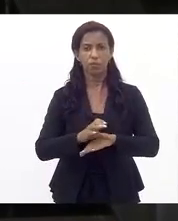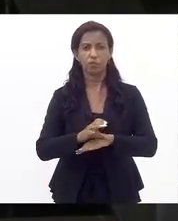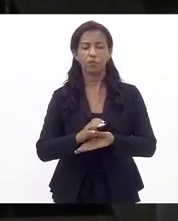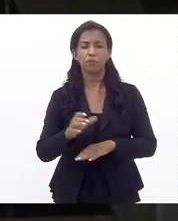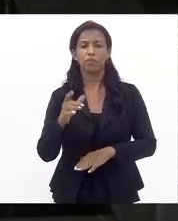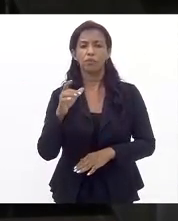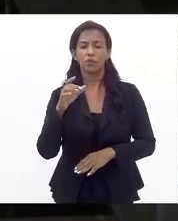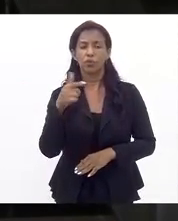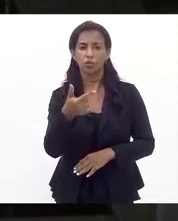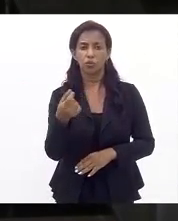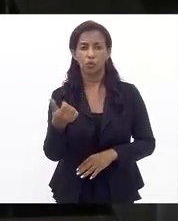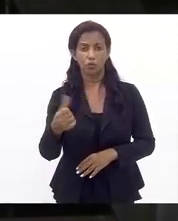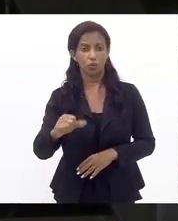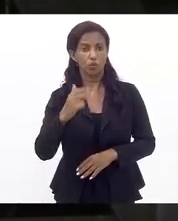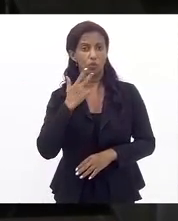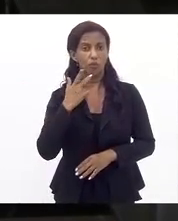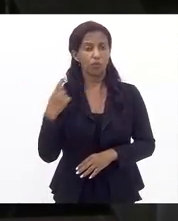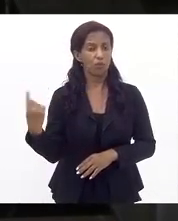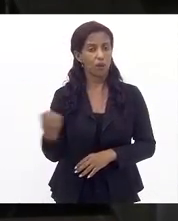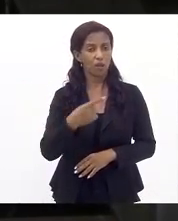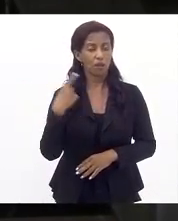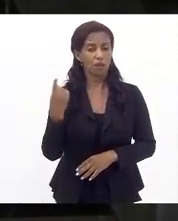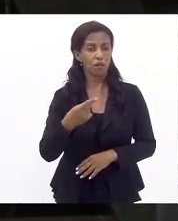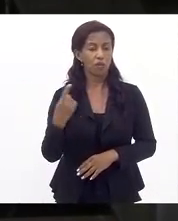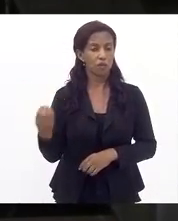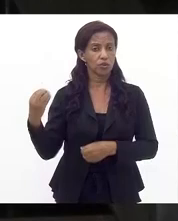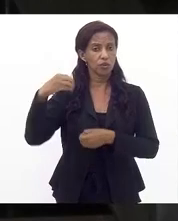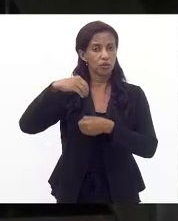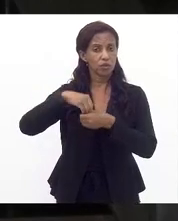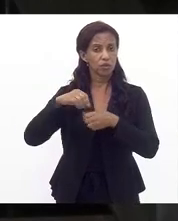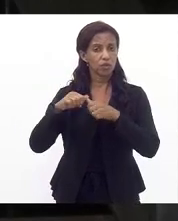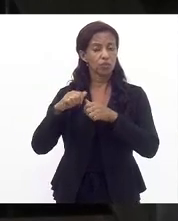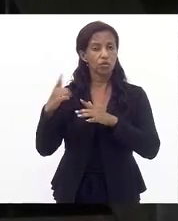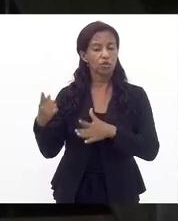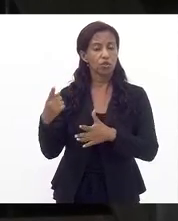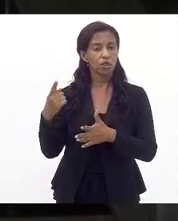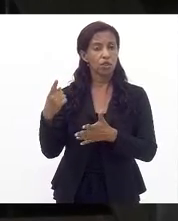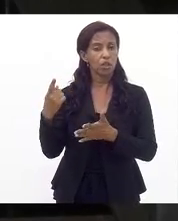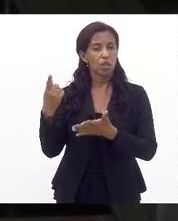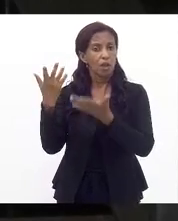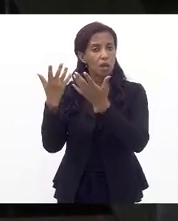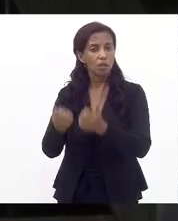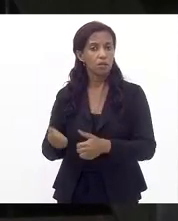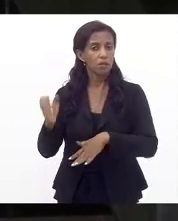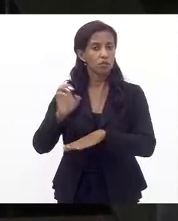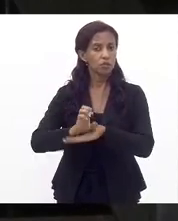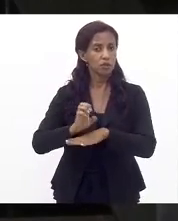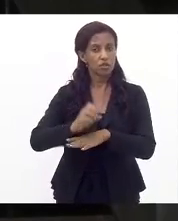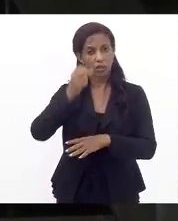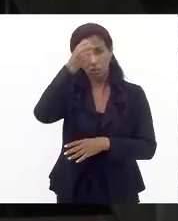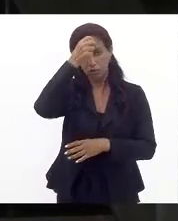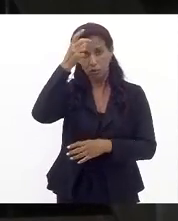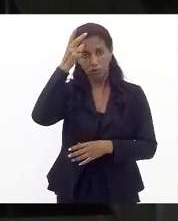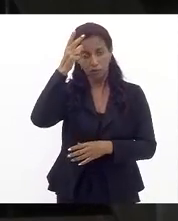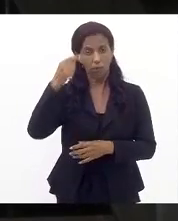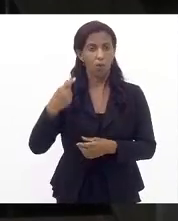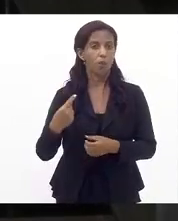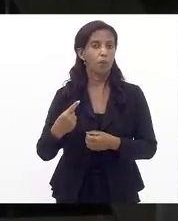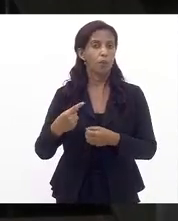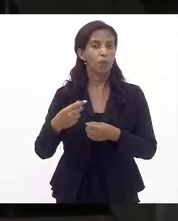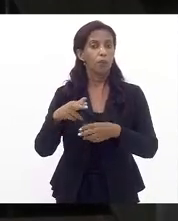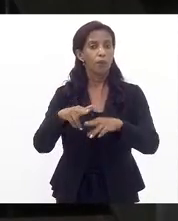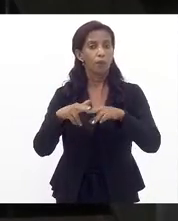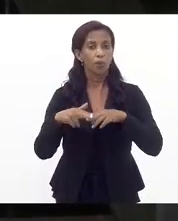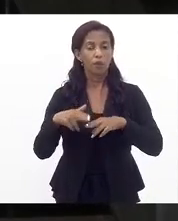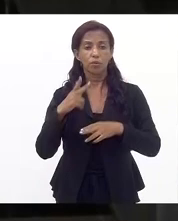ainda não disse que nós temos que replicar lá nos Estados E isso não é obrigatório por isso que eu disse aqui e o Márcio